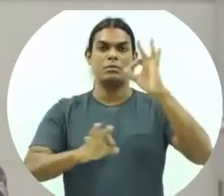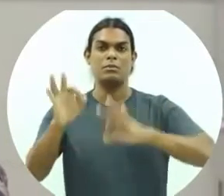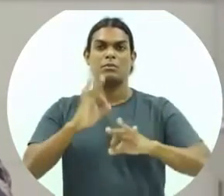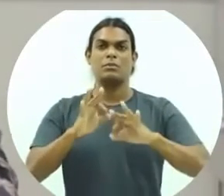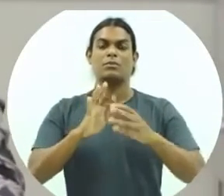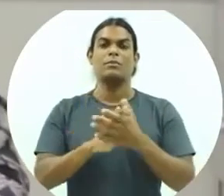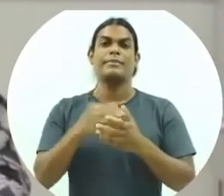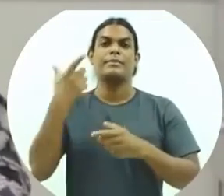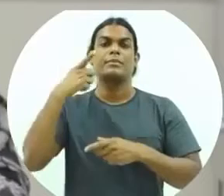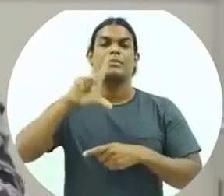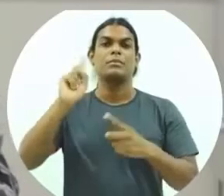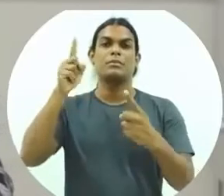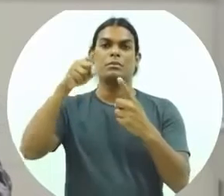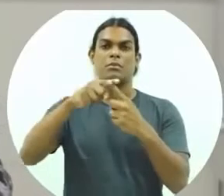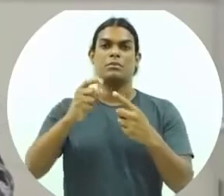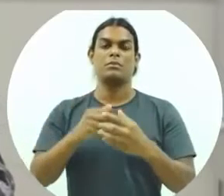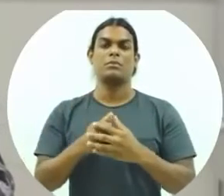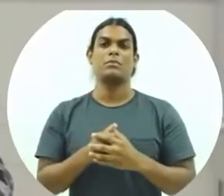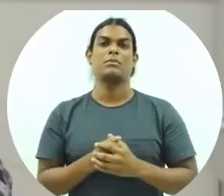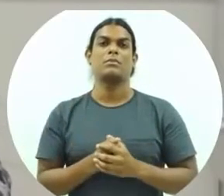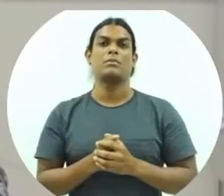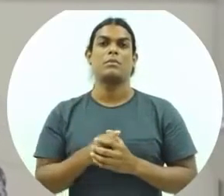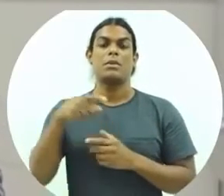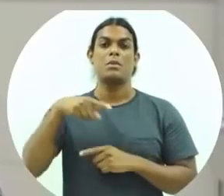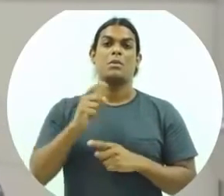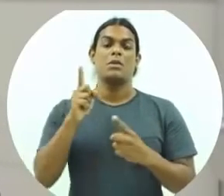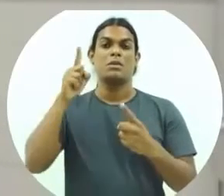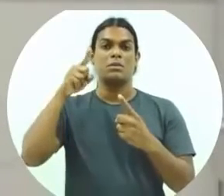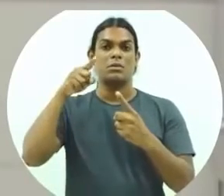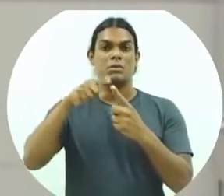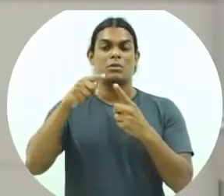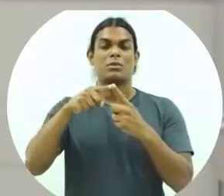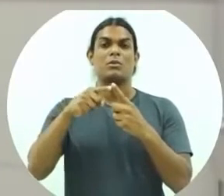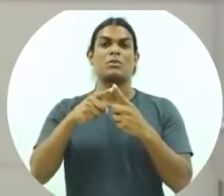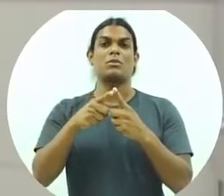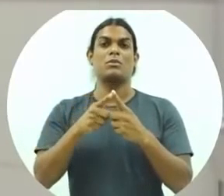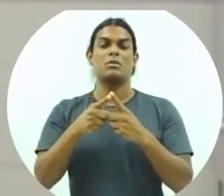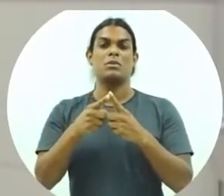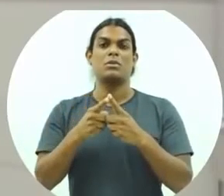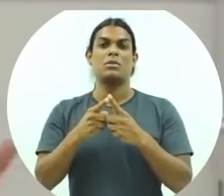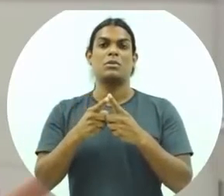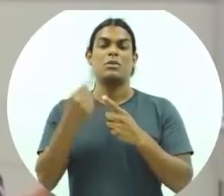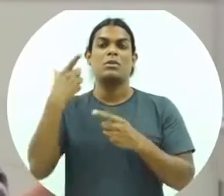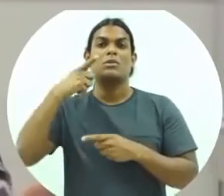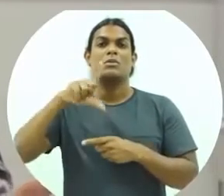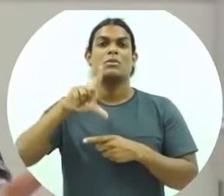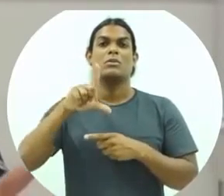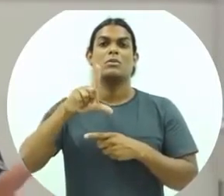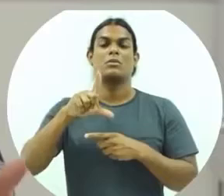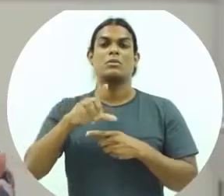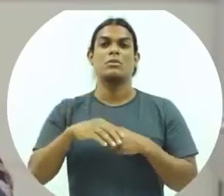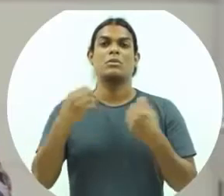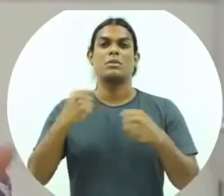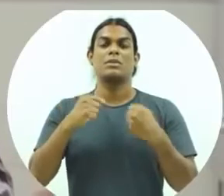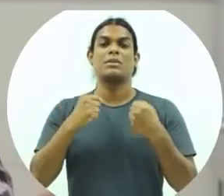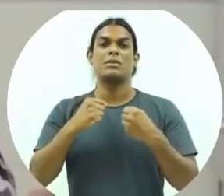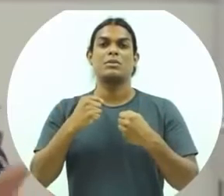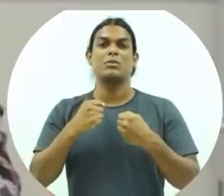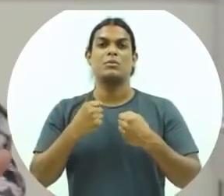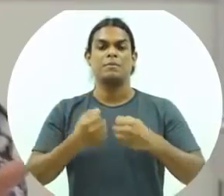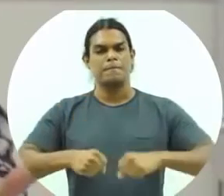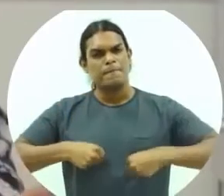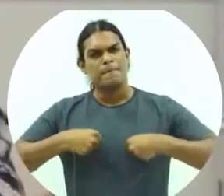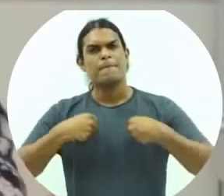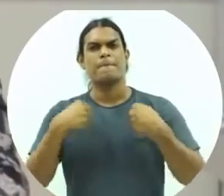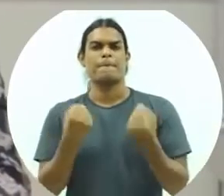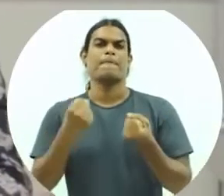organização? Alcançar resultados. Para esses resultados serem alcançados, eu preciso do desempenho das pessoas, do